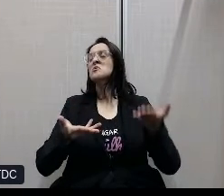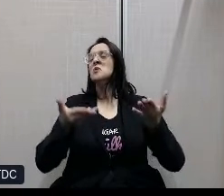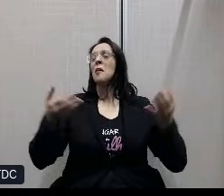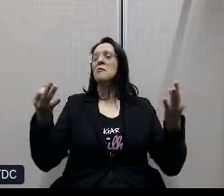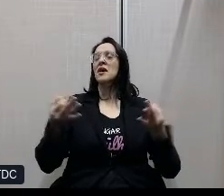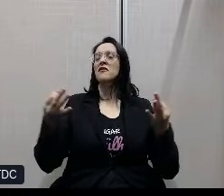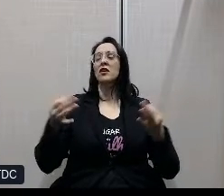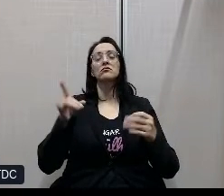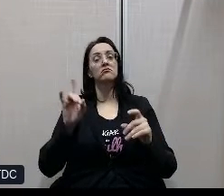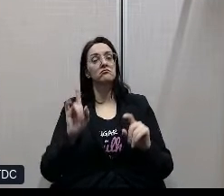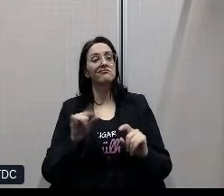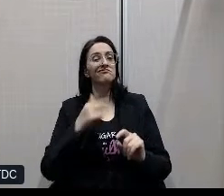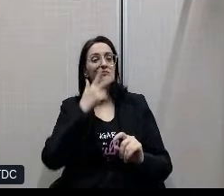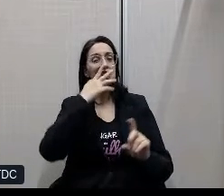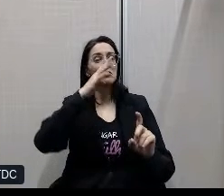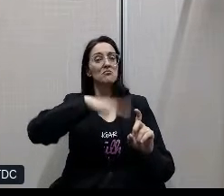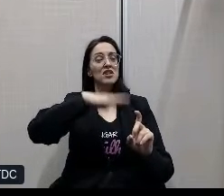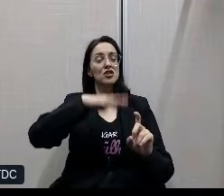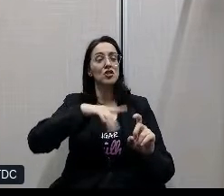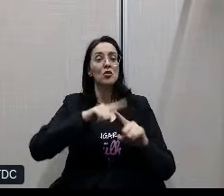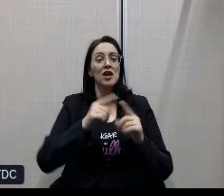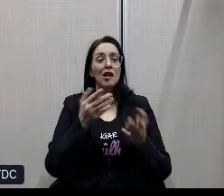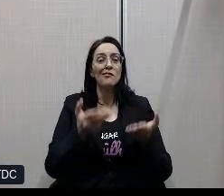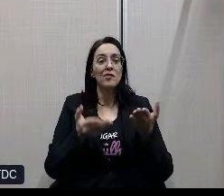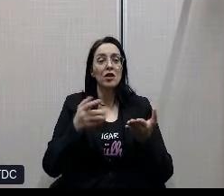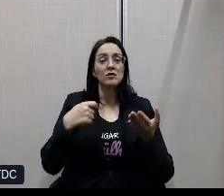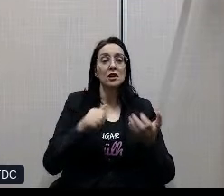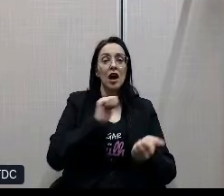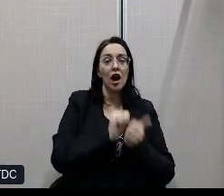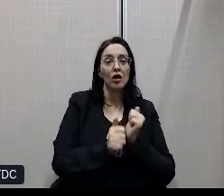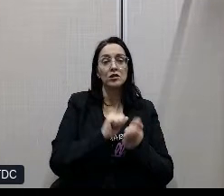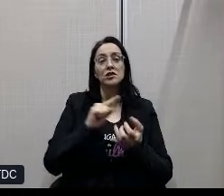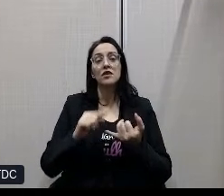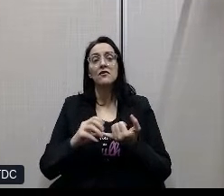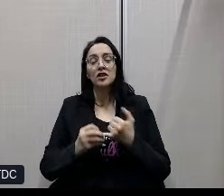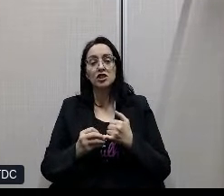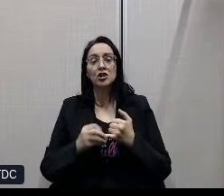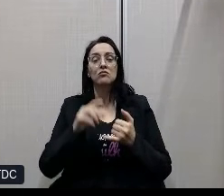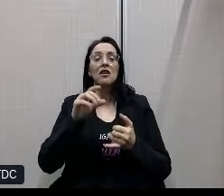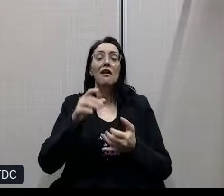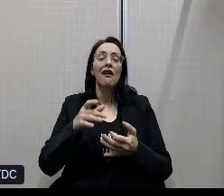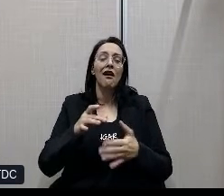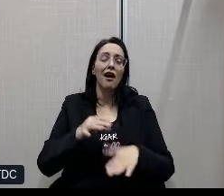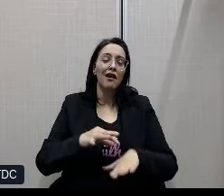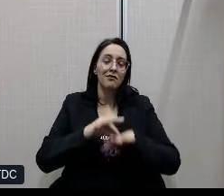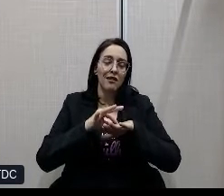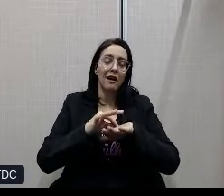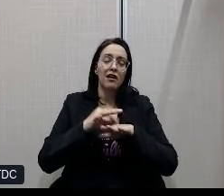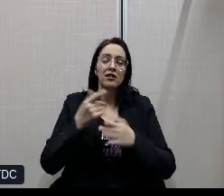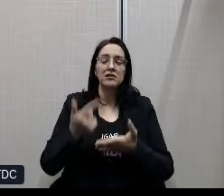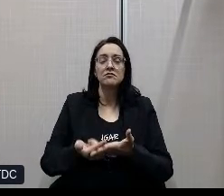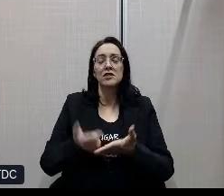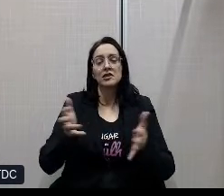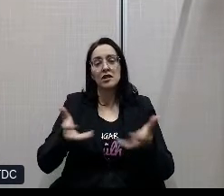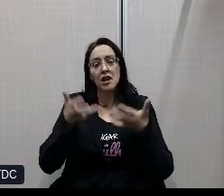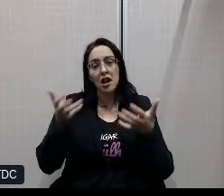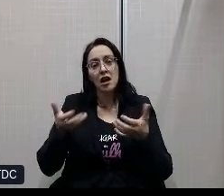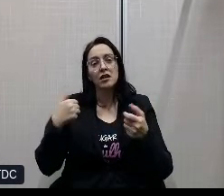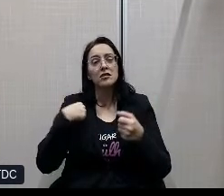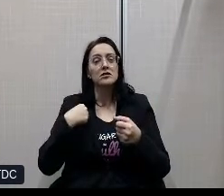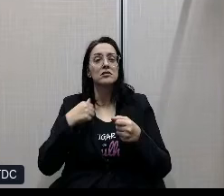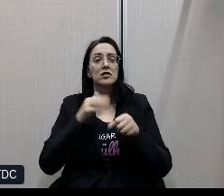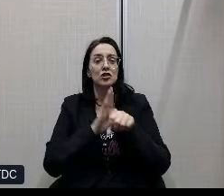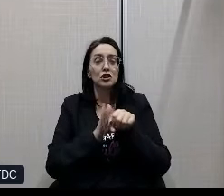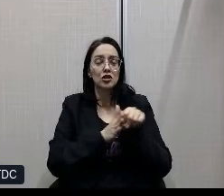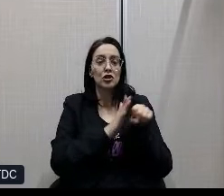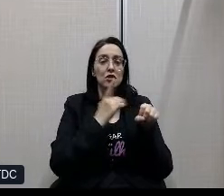porque, para ser balanceado, precisaria ter o arroz, o feijão, o bife, a salada com alface e tomate. E para os mais pobres,